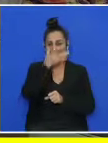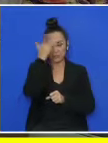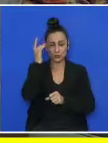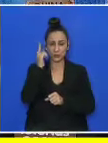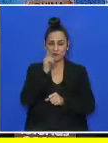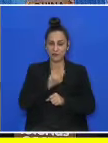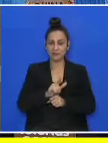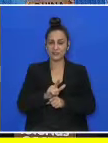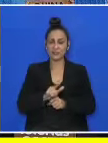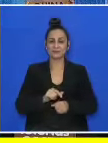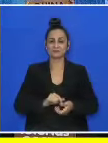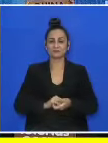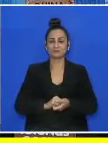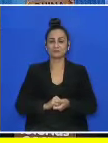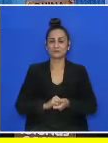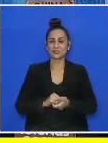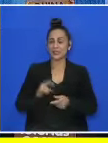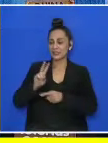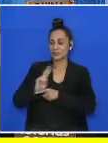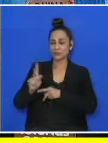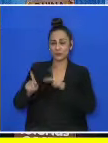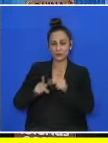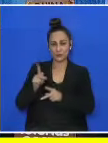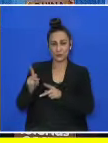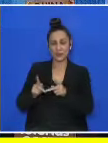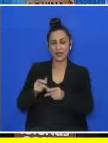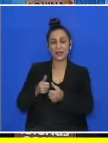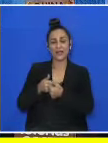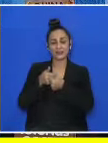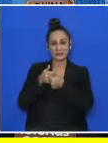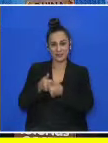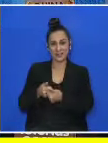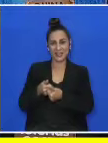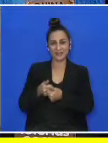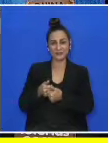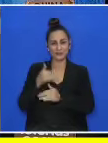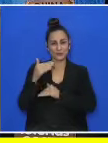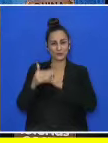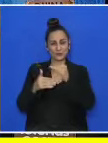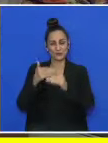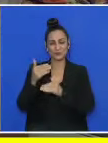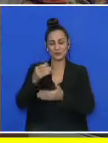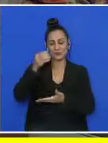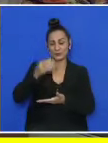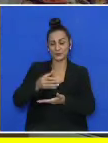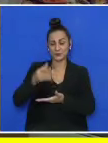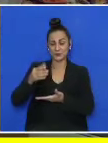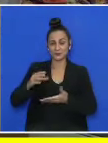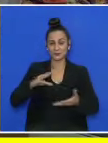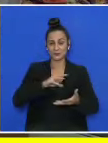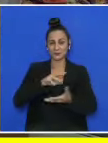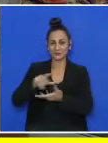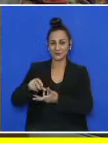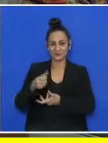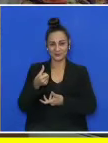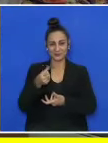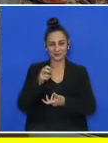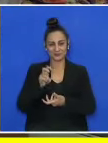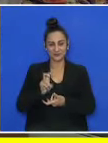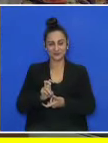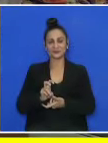time do coração. As auditoras populares, a Daniela e a Girlene, acompanharam este procedimento de reabastecimento do suporte do Globo